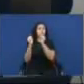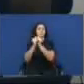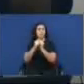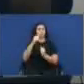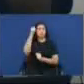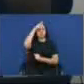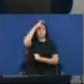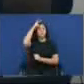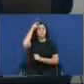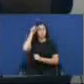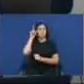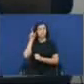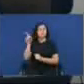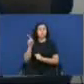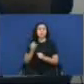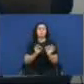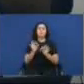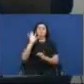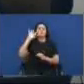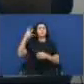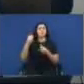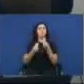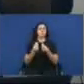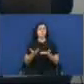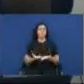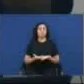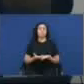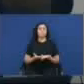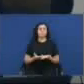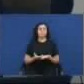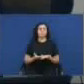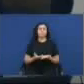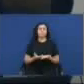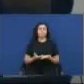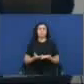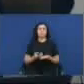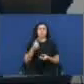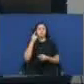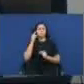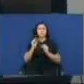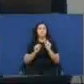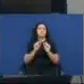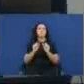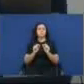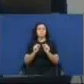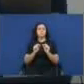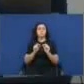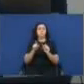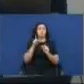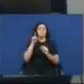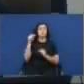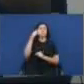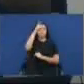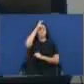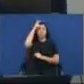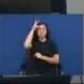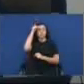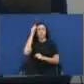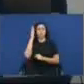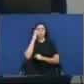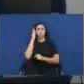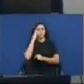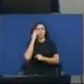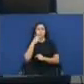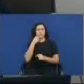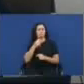senhor prefeito para que resolvesse realmente essa situação. A ideia é que o gabinete tem falado que está para enviar